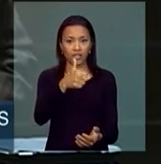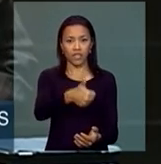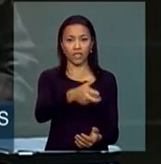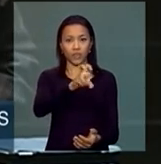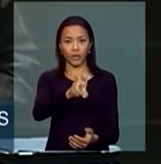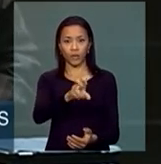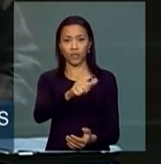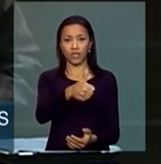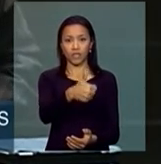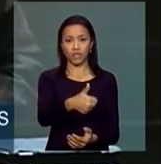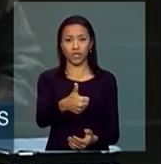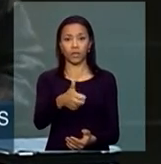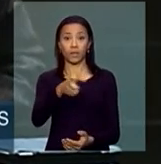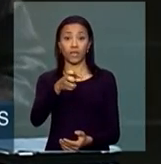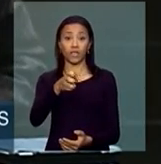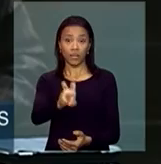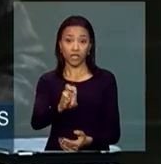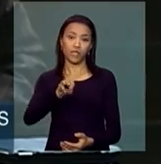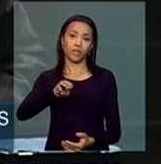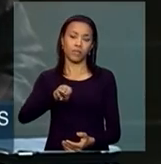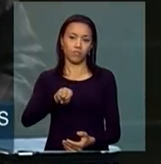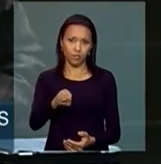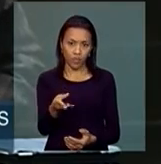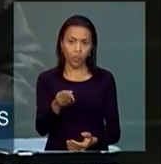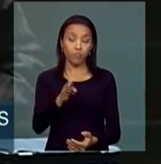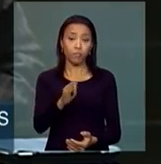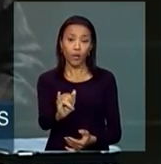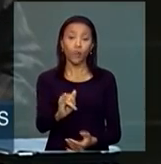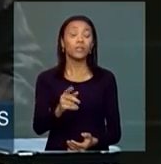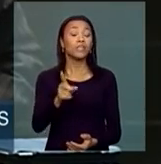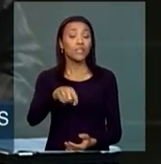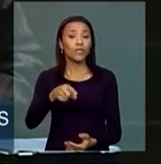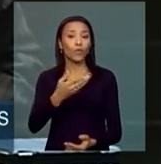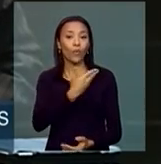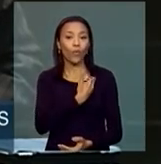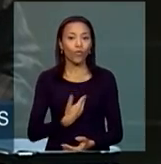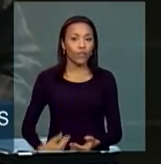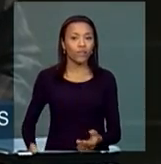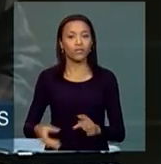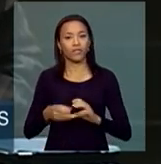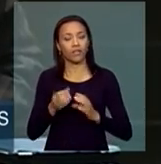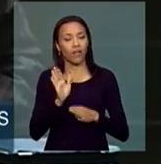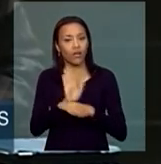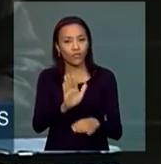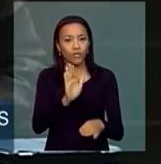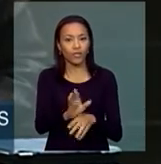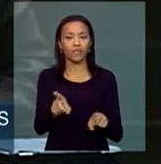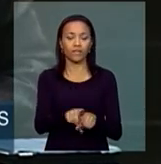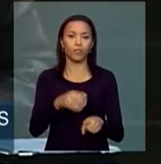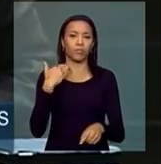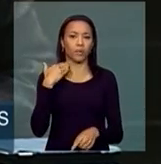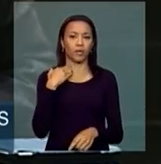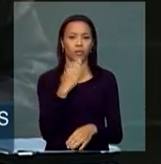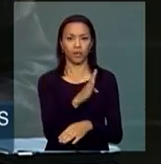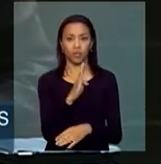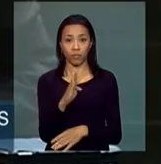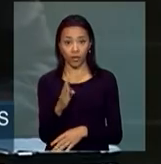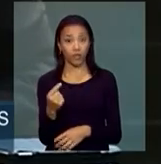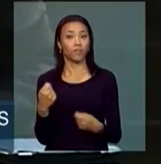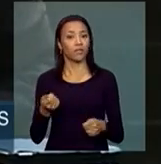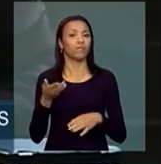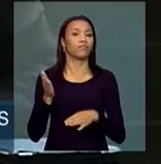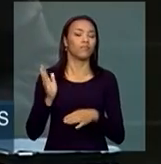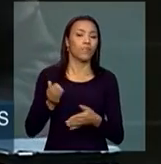mas muito próximo a isso, mostrando que o governo tem desburocratizado, que o Banco do Brasil e os agentes financeiros têm entrado e